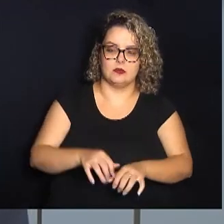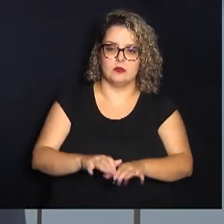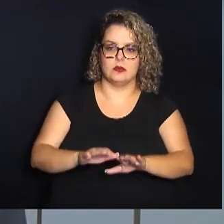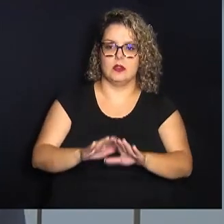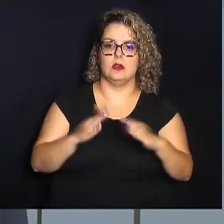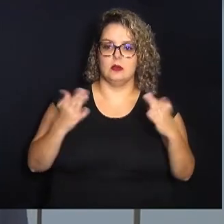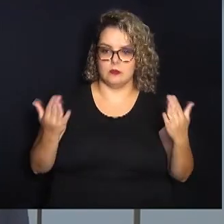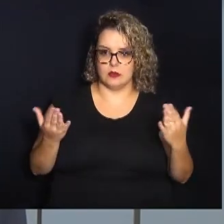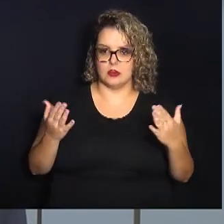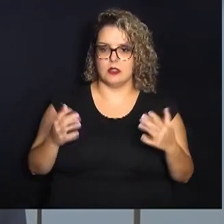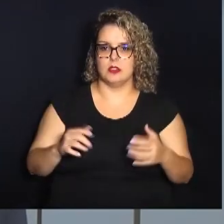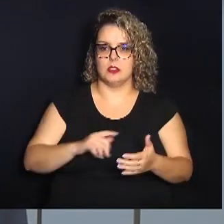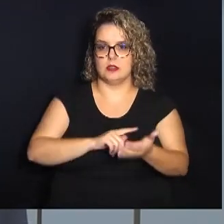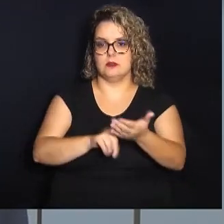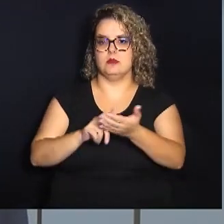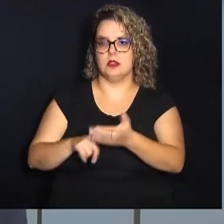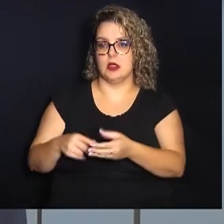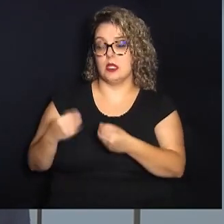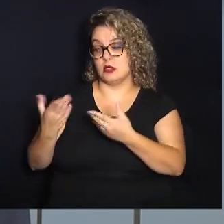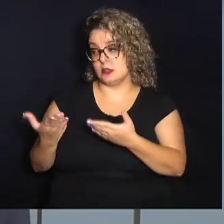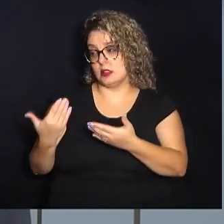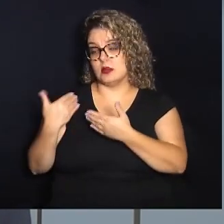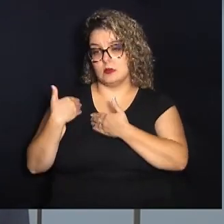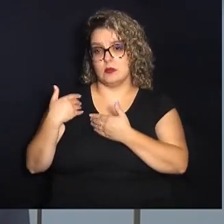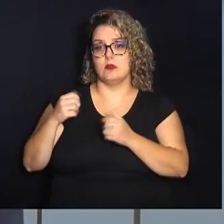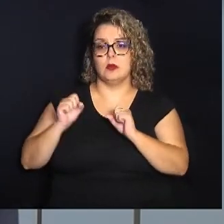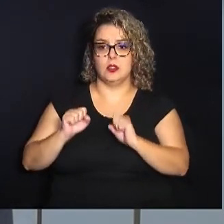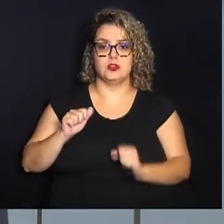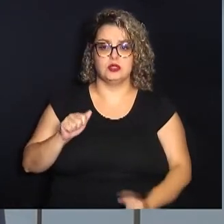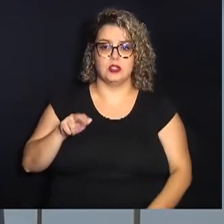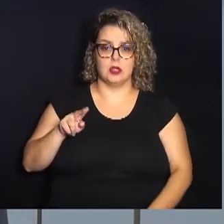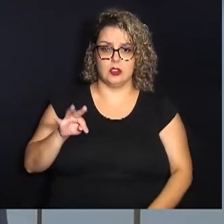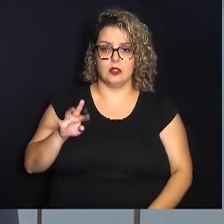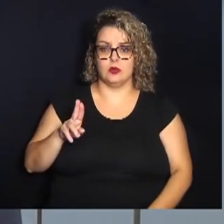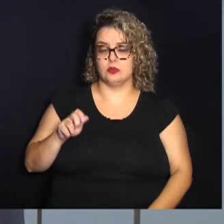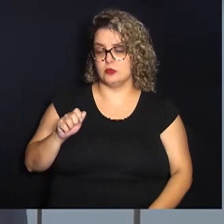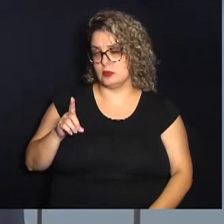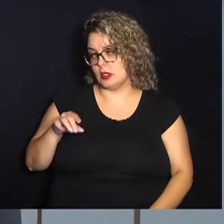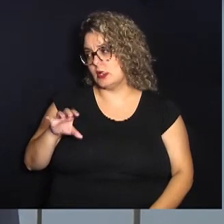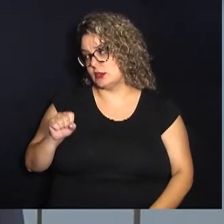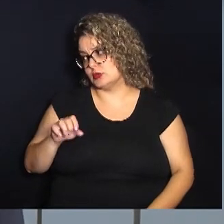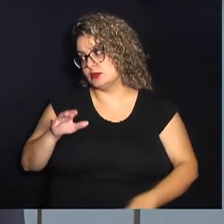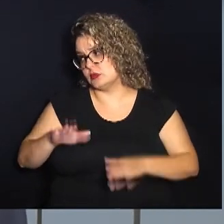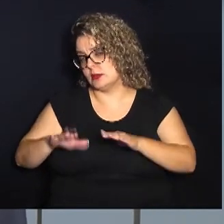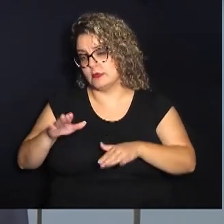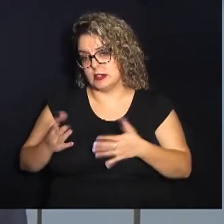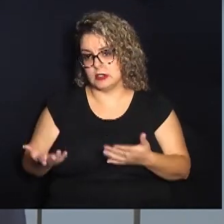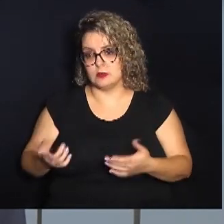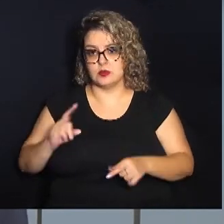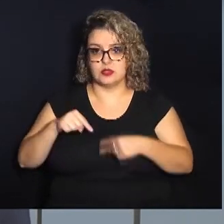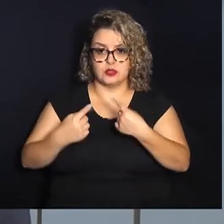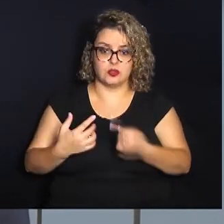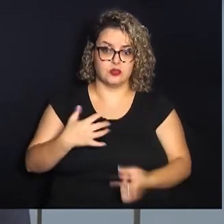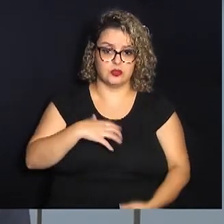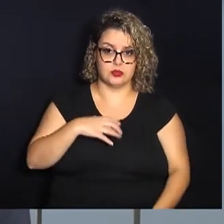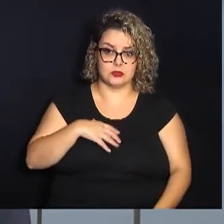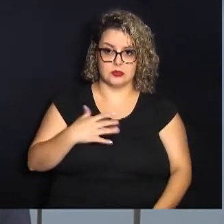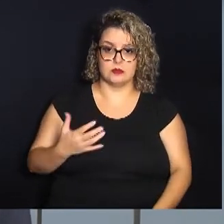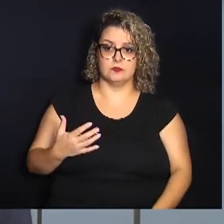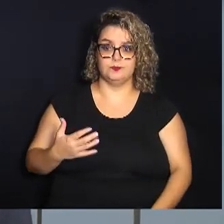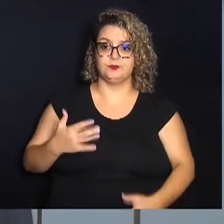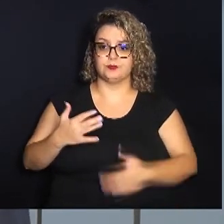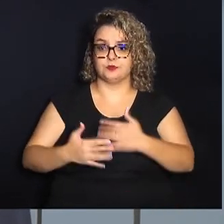o responsável, né? Eles podem ser autuados a depender da obstrução ou de alguma outra forma que nos impeça de realizar